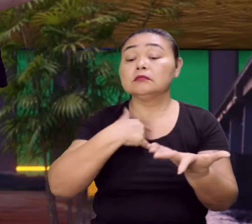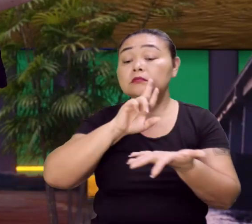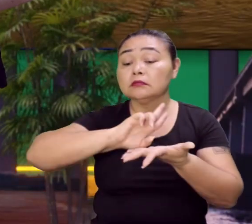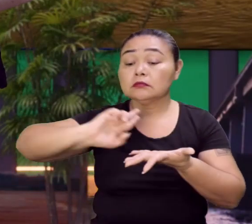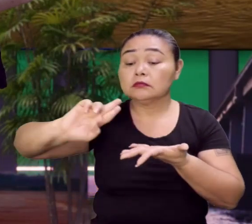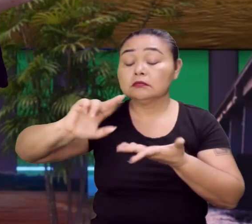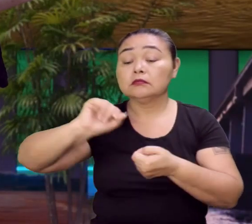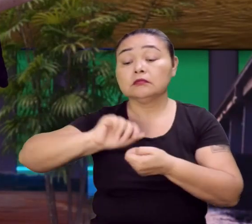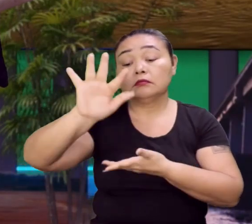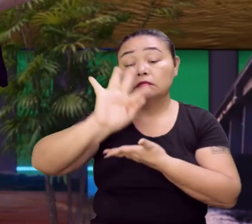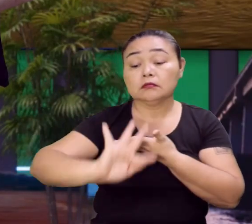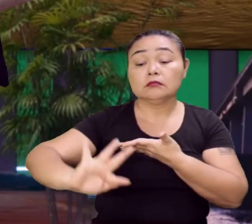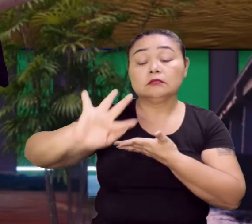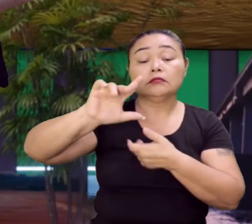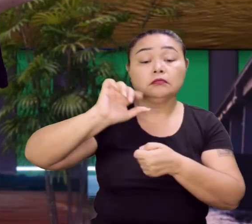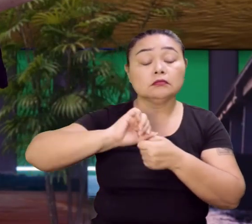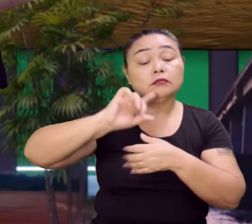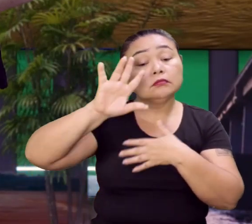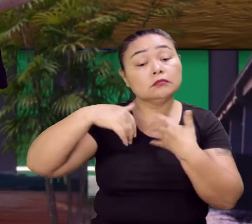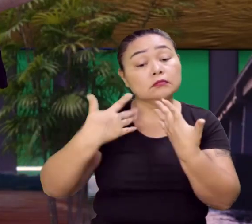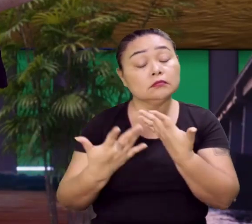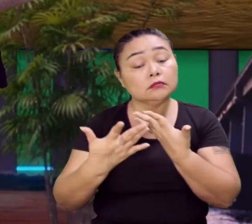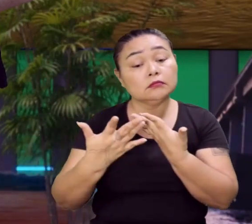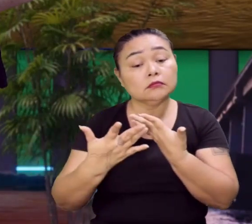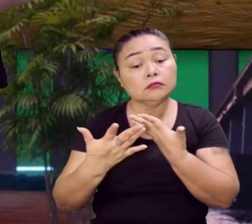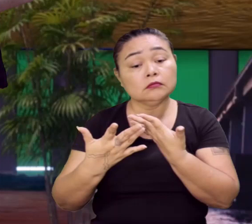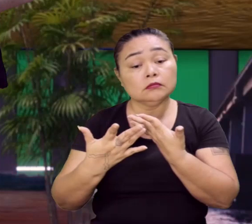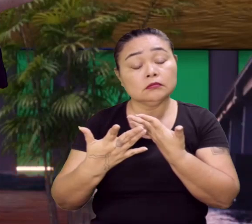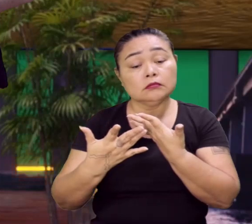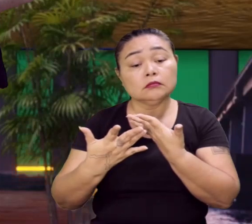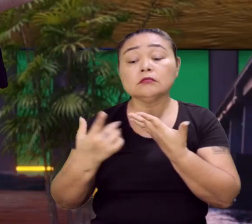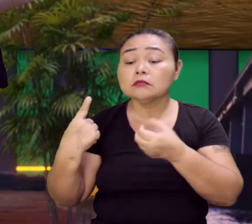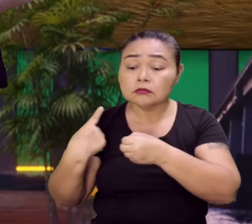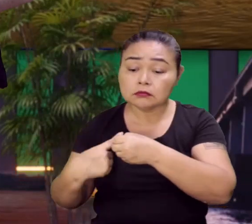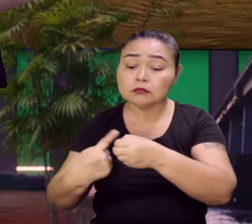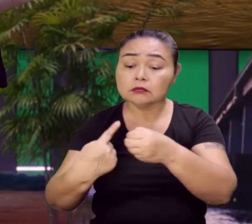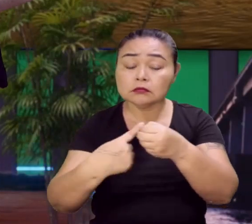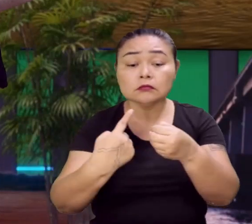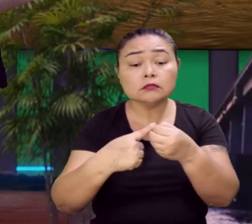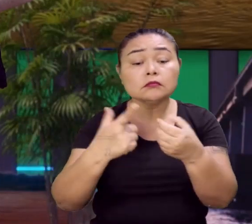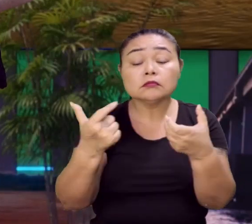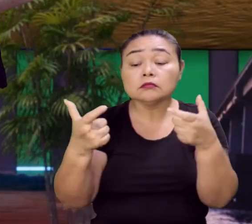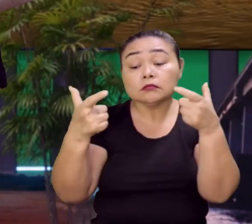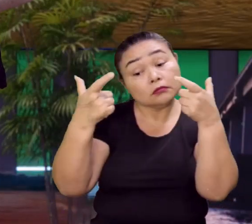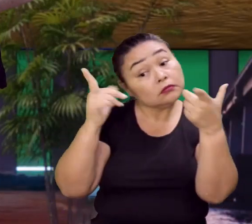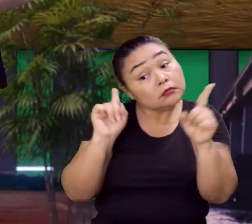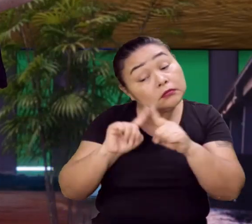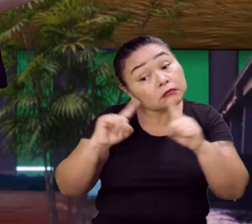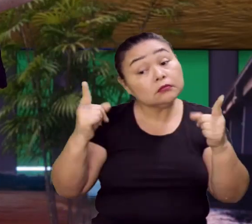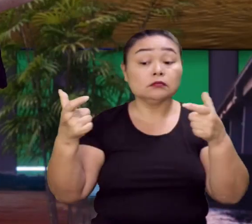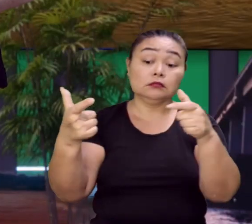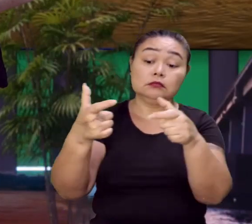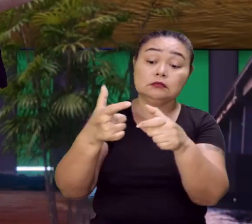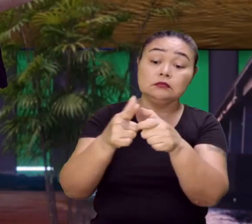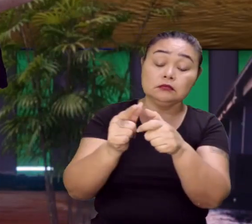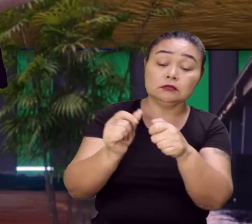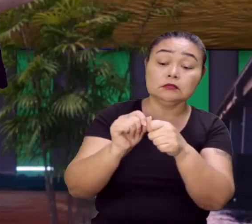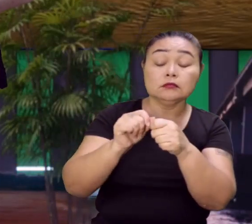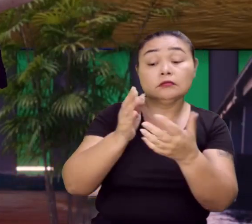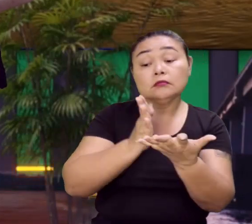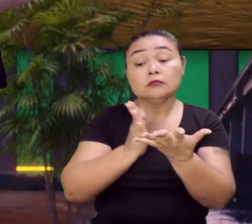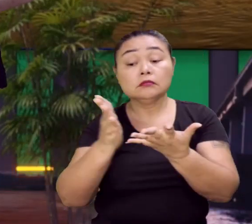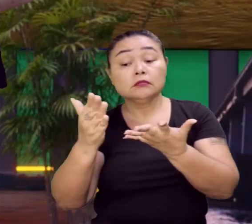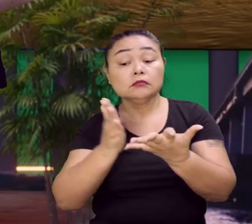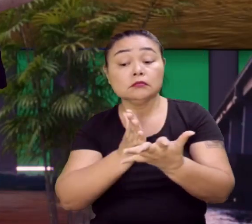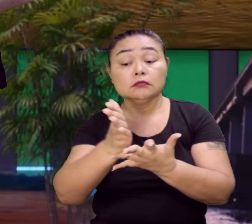universidades, faculdades. Exato. Não é isso? No interior também tem outras, mas são menores, digamos assim, né? Ou Isso.